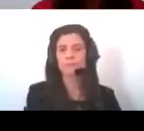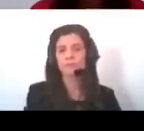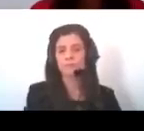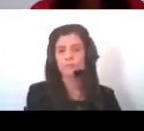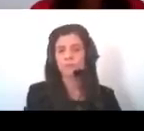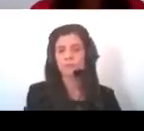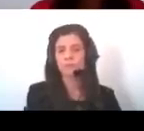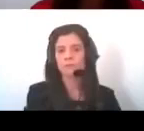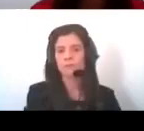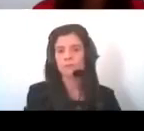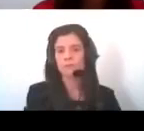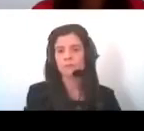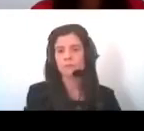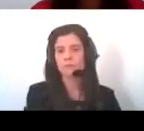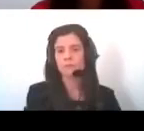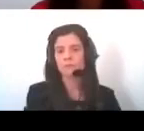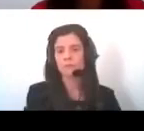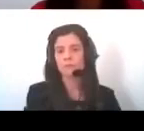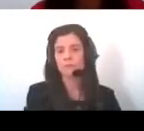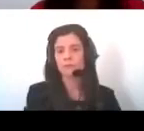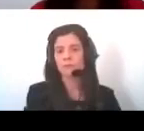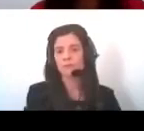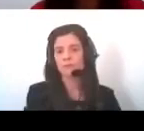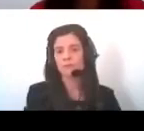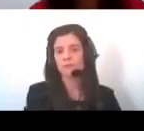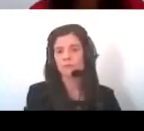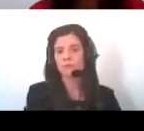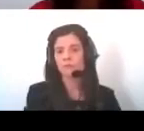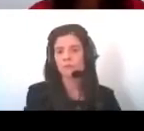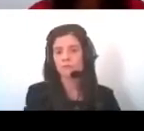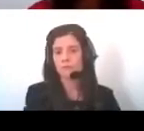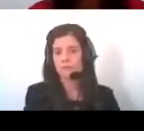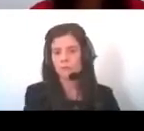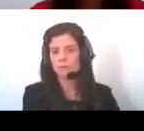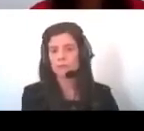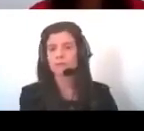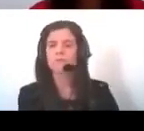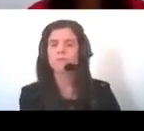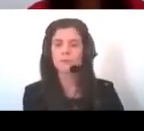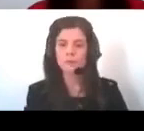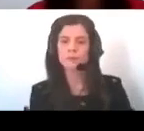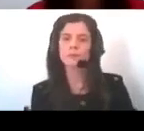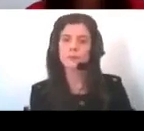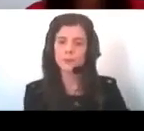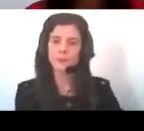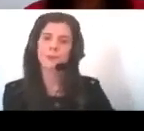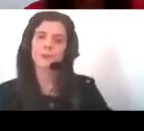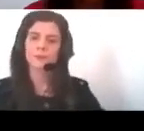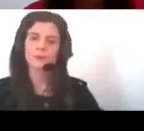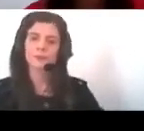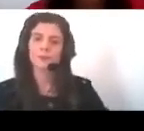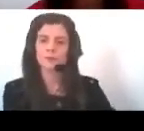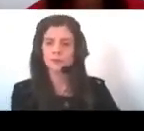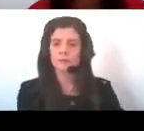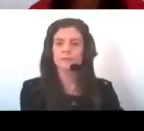da empresa privada, né, o interesse é o lucro. No nosso caso, numa empresa pública, nós temos o interesse